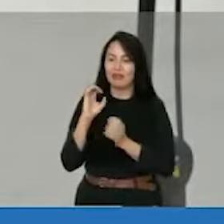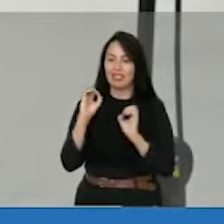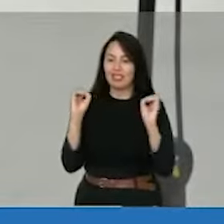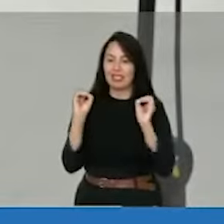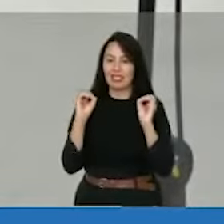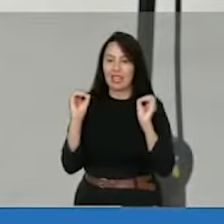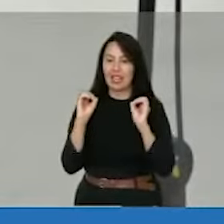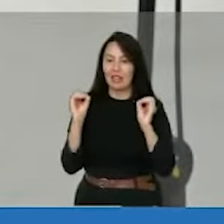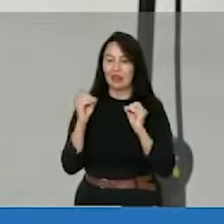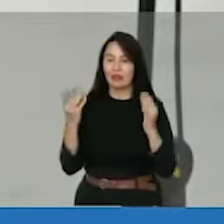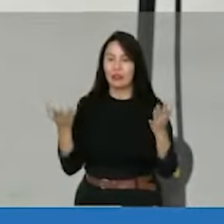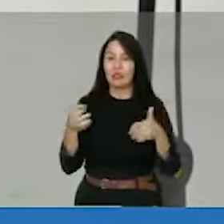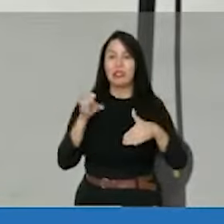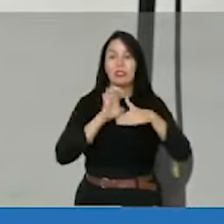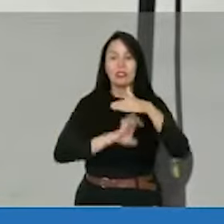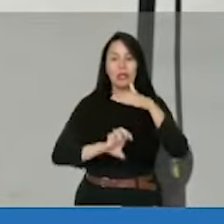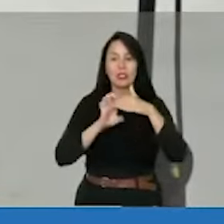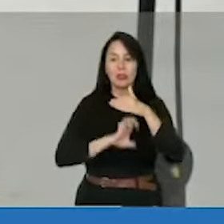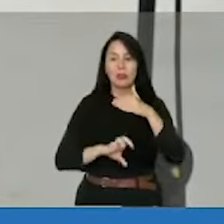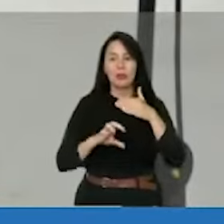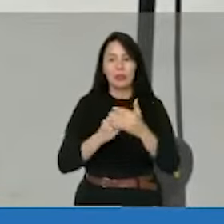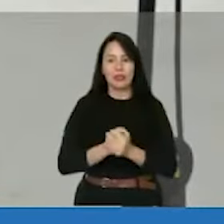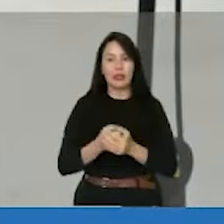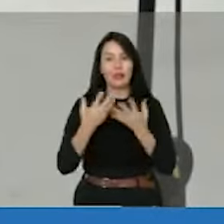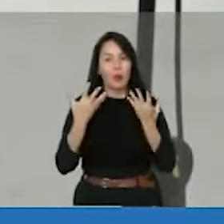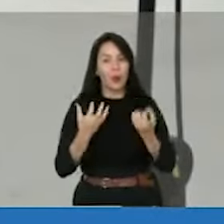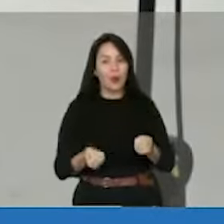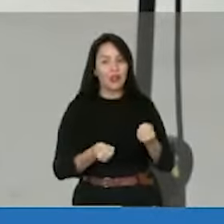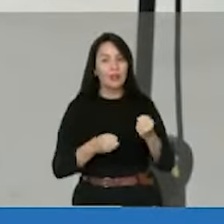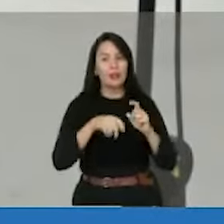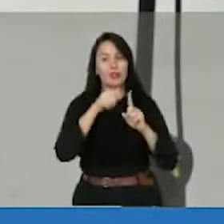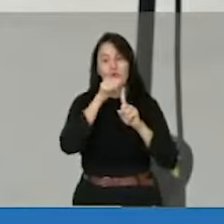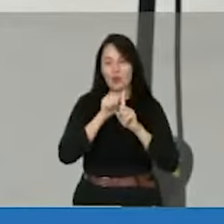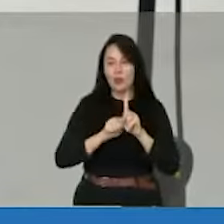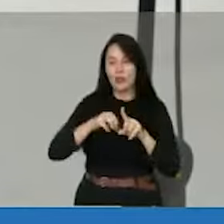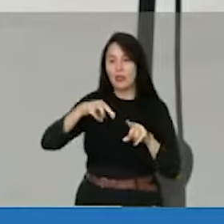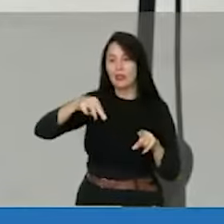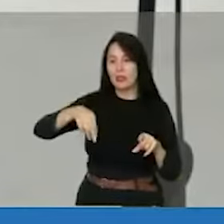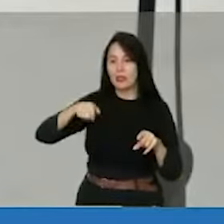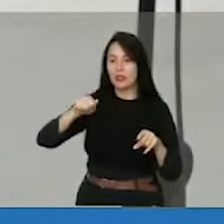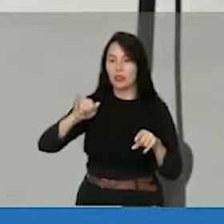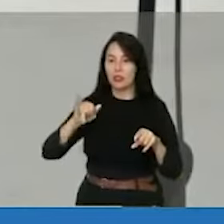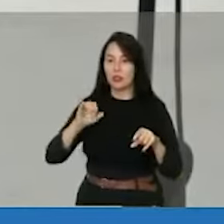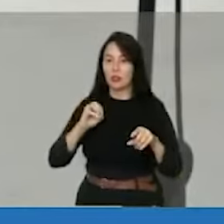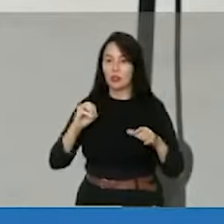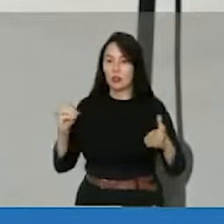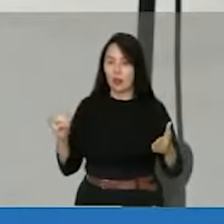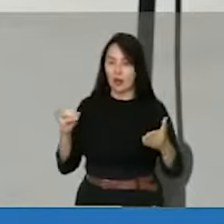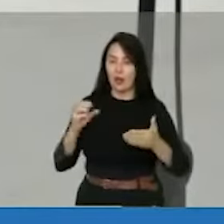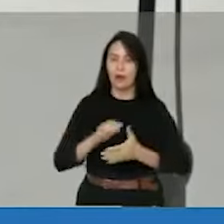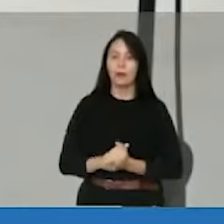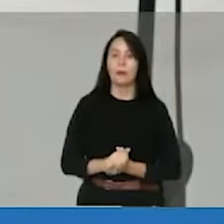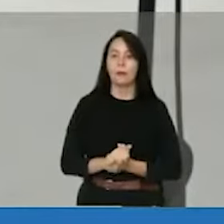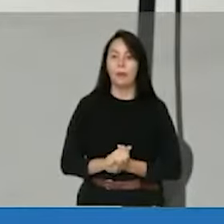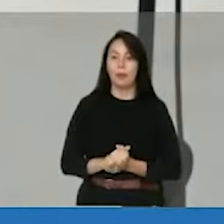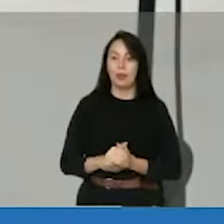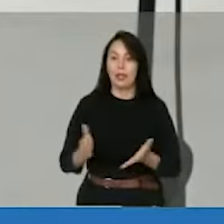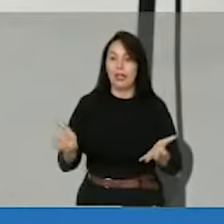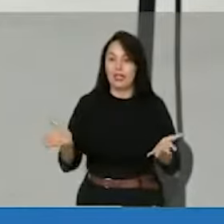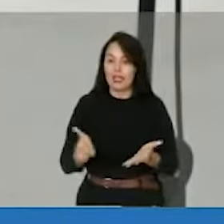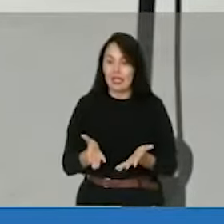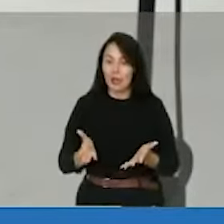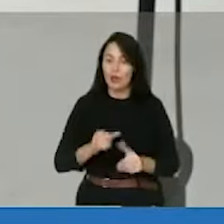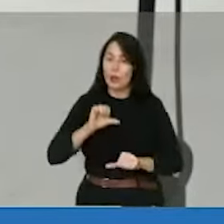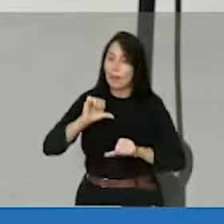vão receber, e estão recebendo já desde maio, através dessa medida provisória, que agora se converte em projeto de